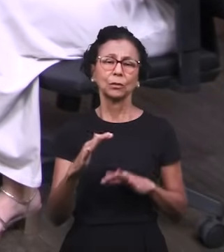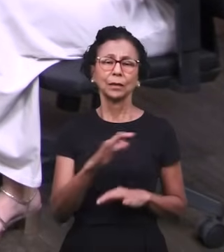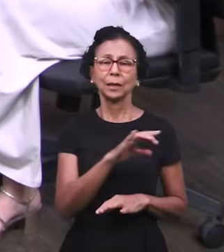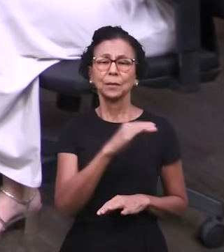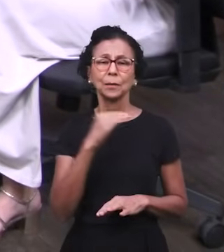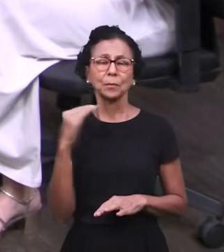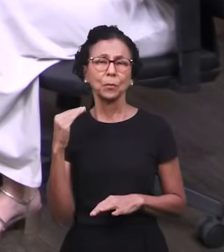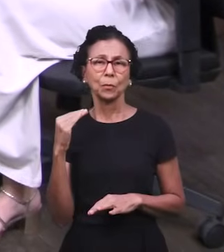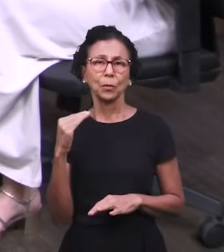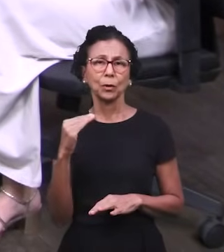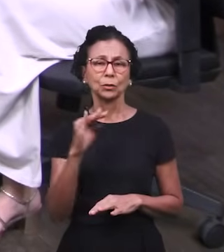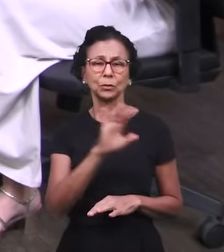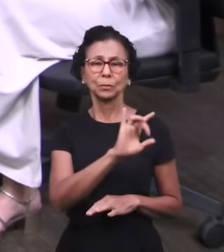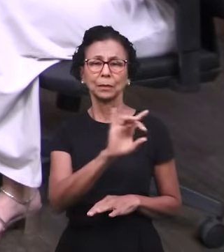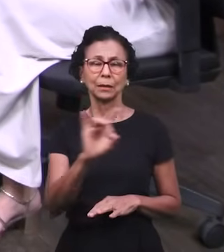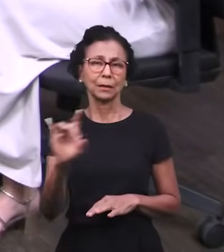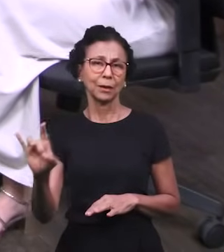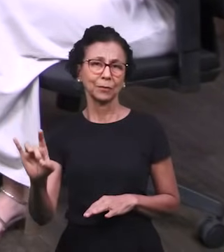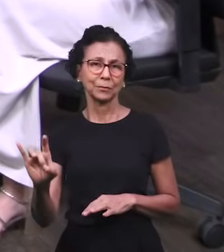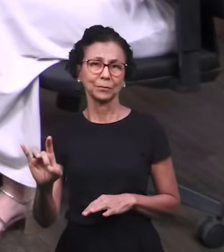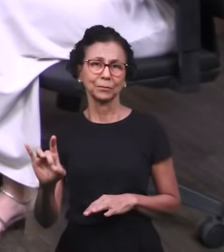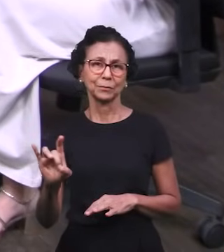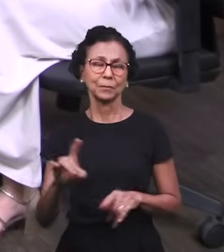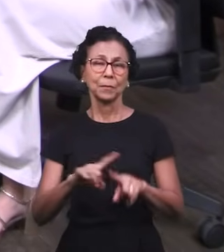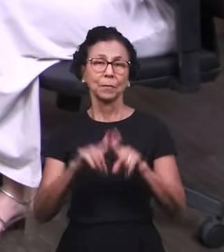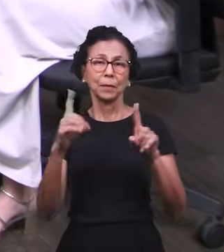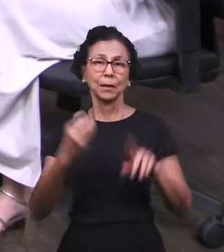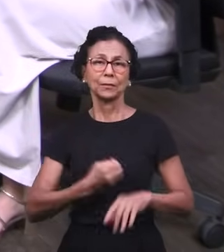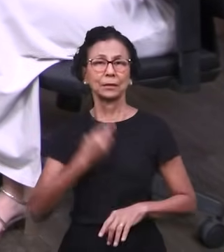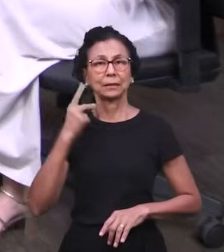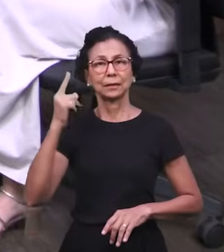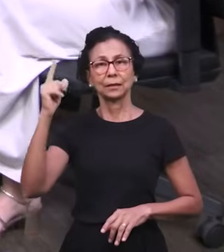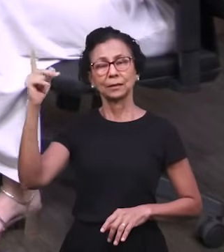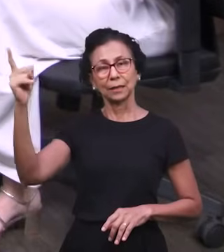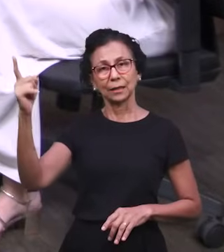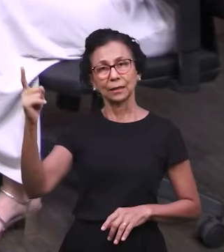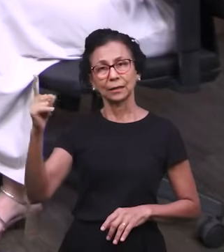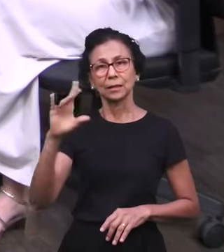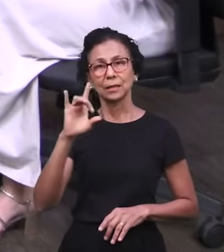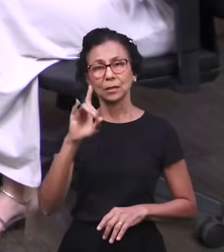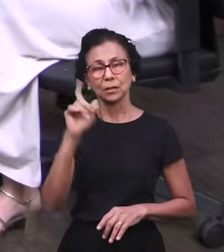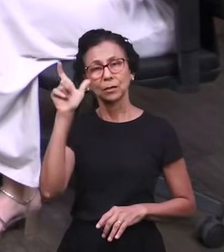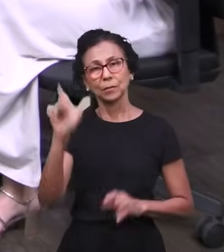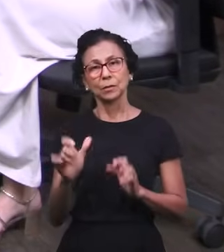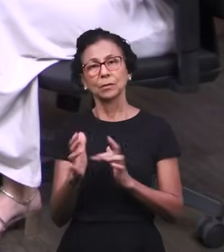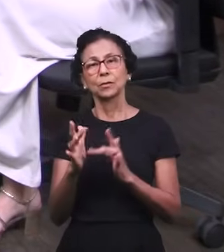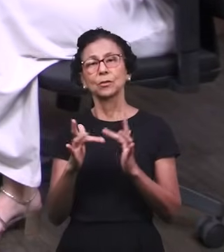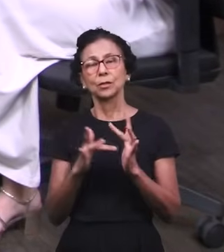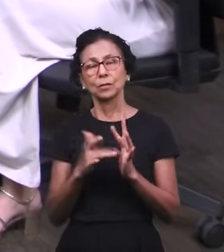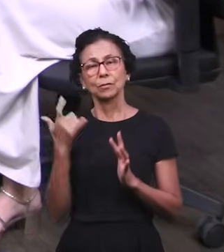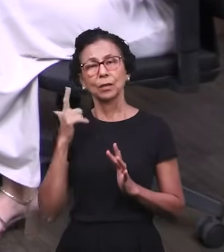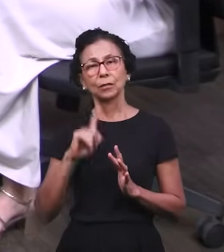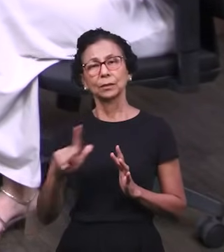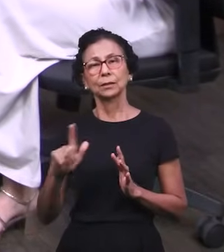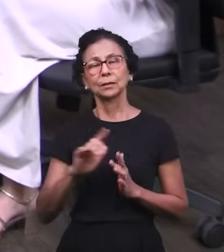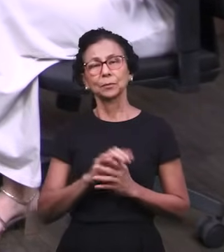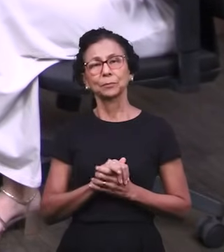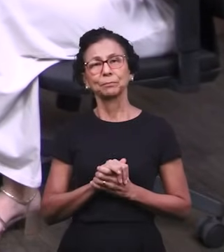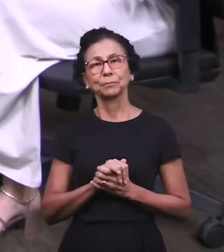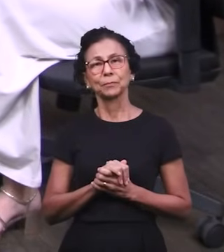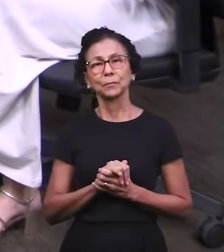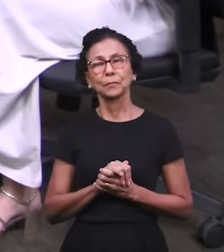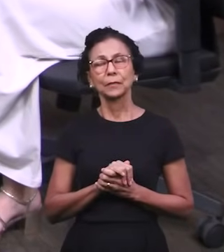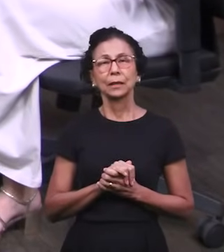uma recordação. Porque quando a gente pensa em Natal, tem todo esse aspecto que eu falei na abertura, da beleza